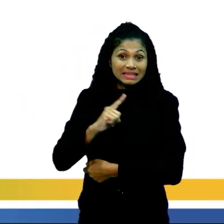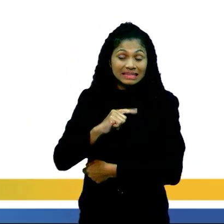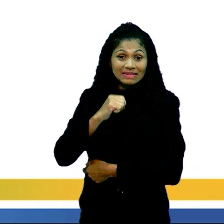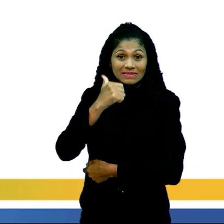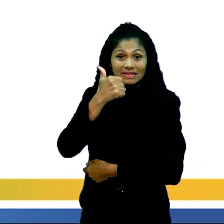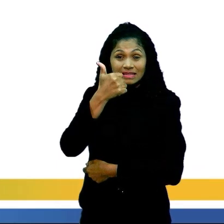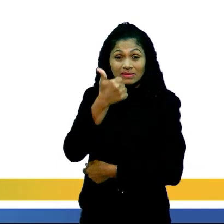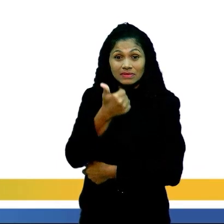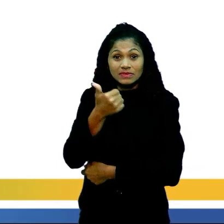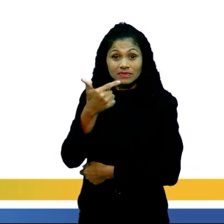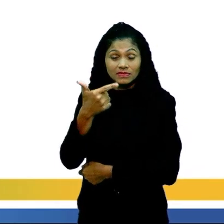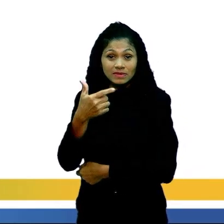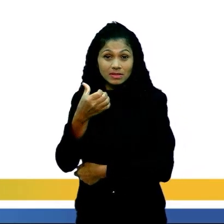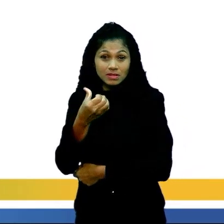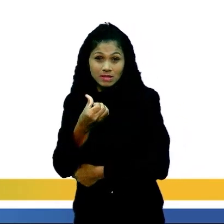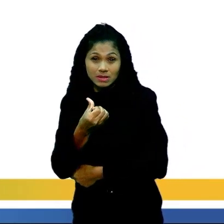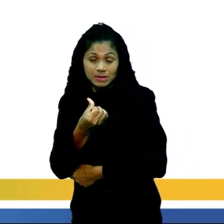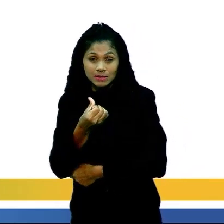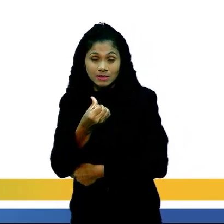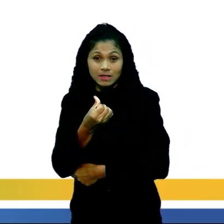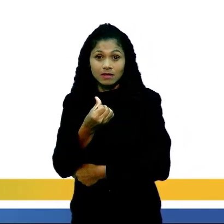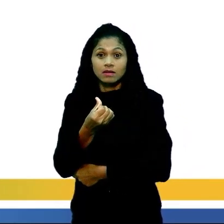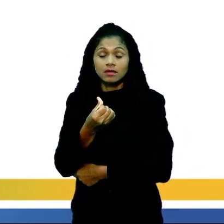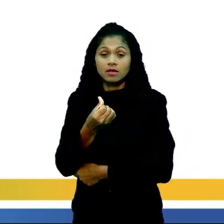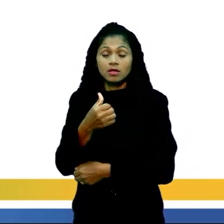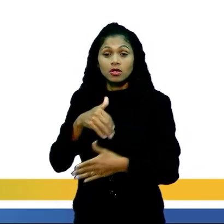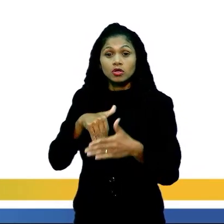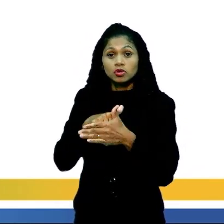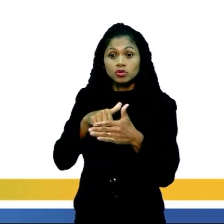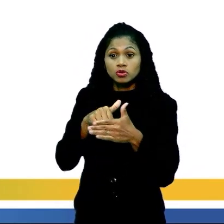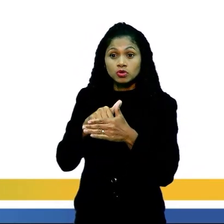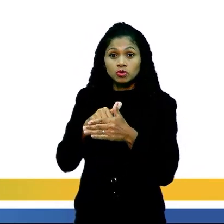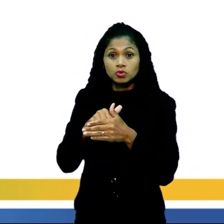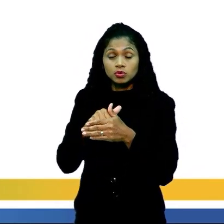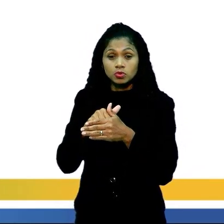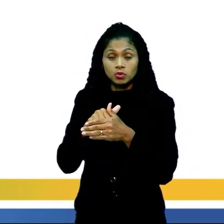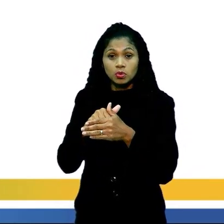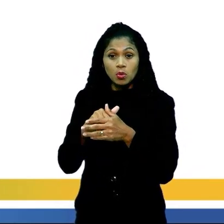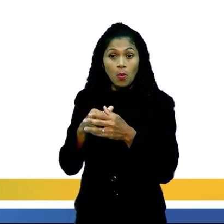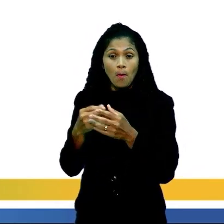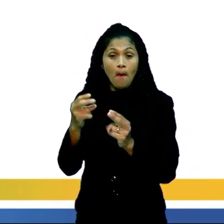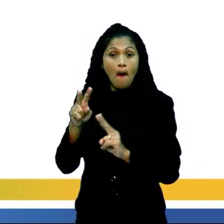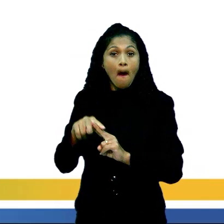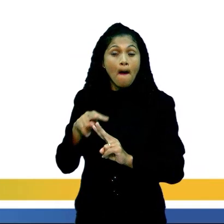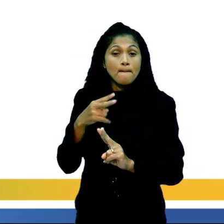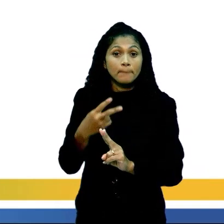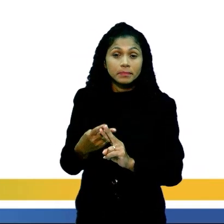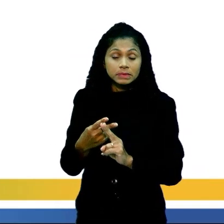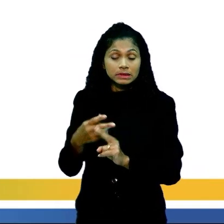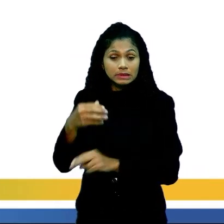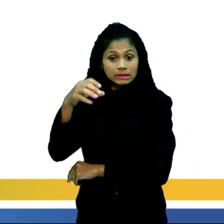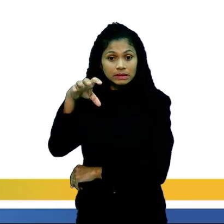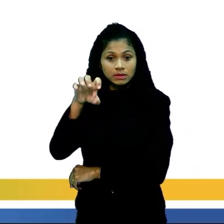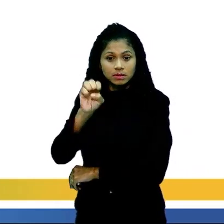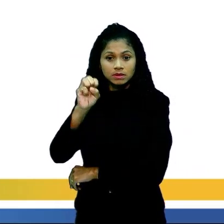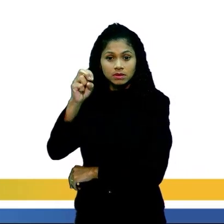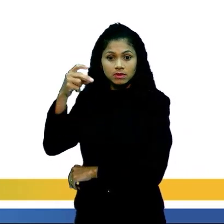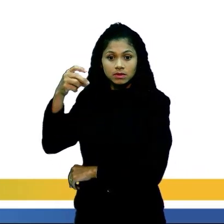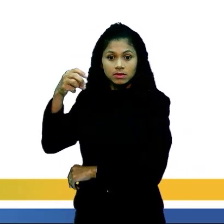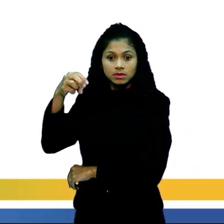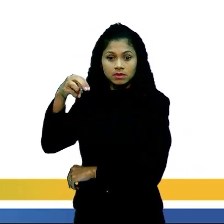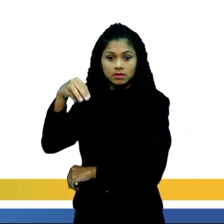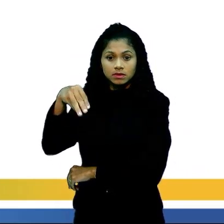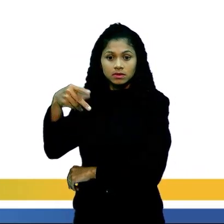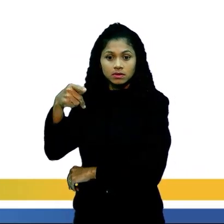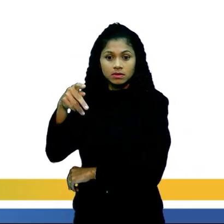o número de partidas onde houve ganhador foi. Aí é fácil, pessoal.